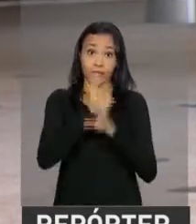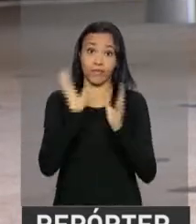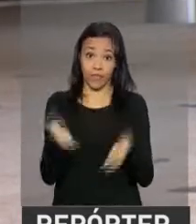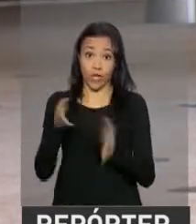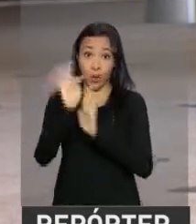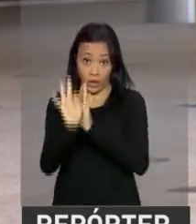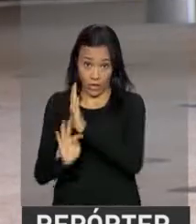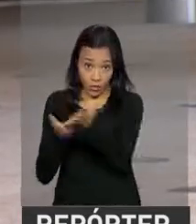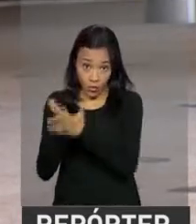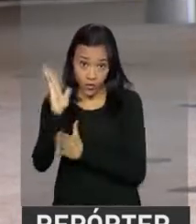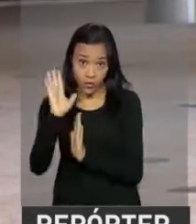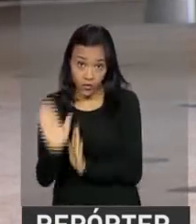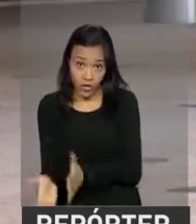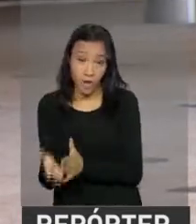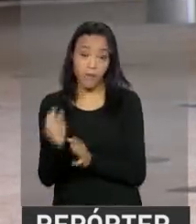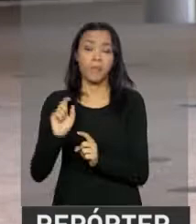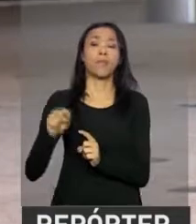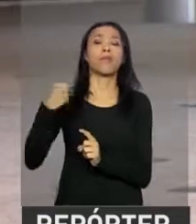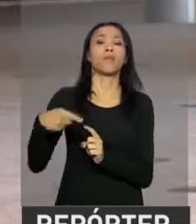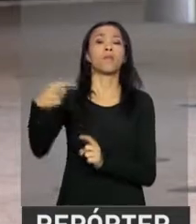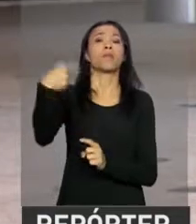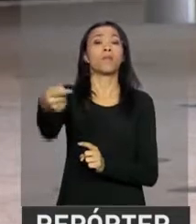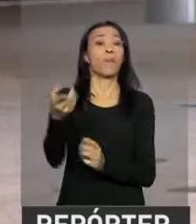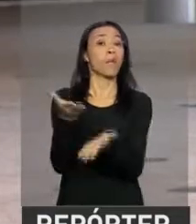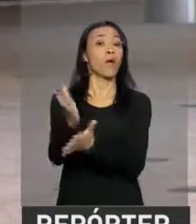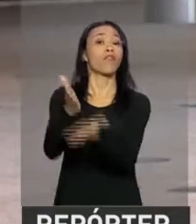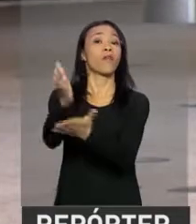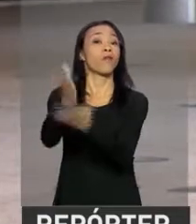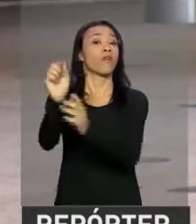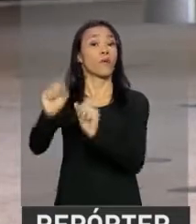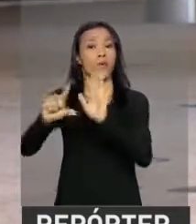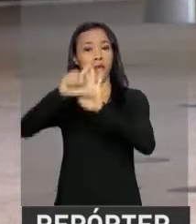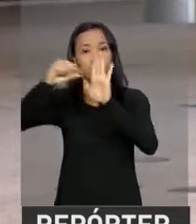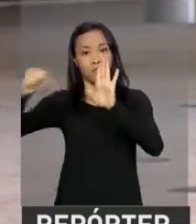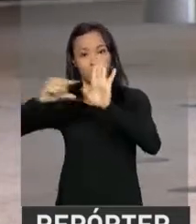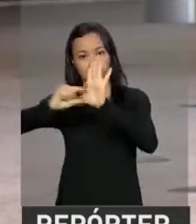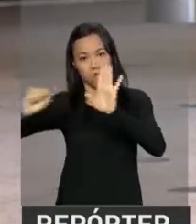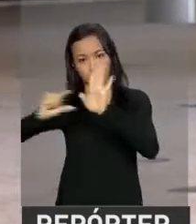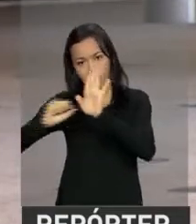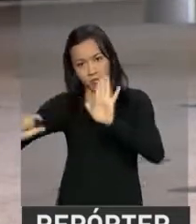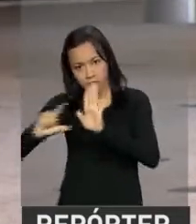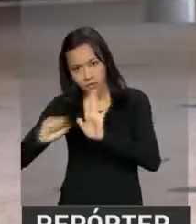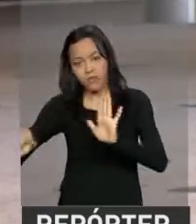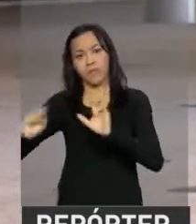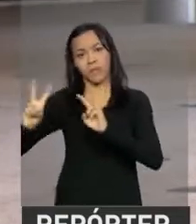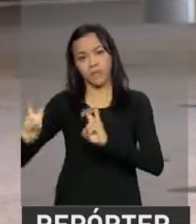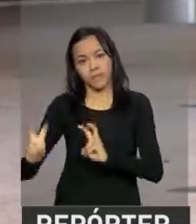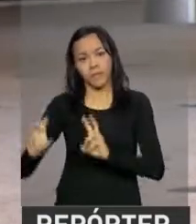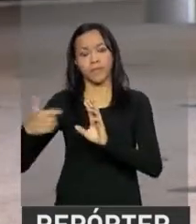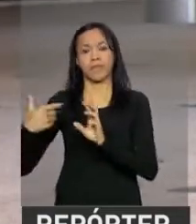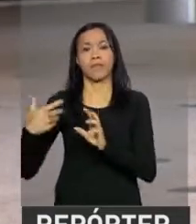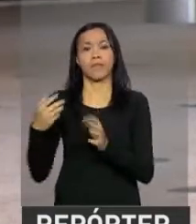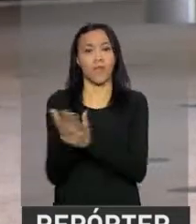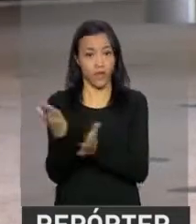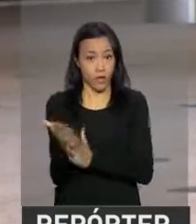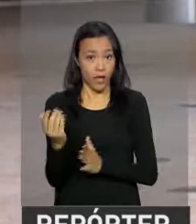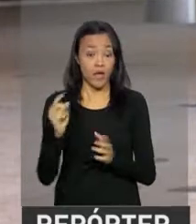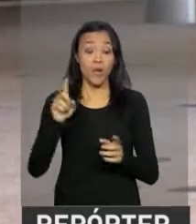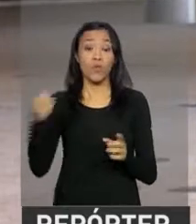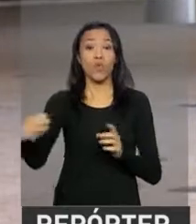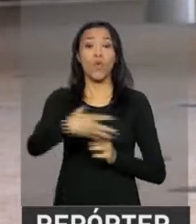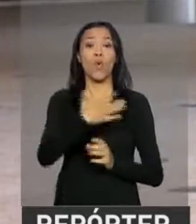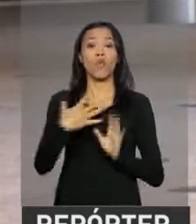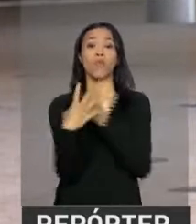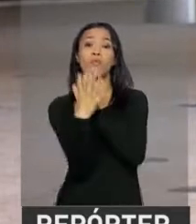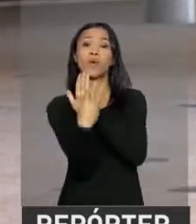intenção do governo é aprovar nos próximos dias os destaques dessa matéria. A votação sobre o novo regime, o novo modelo